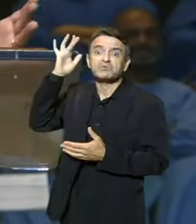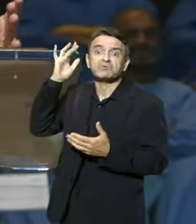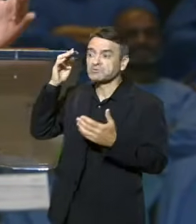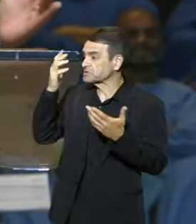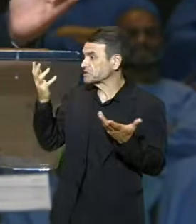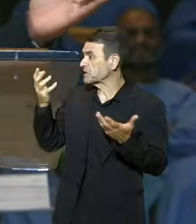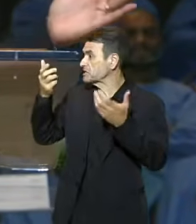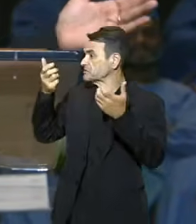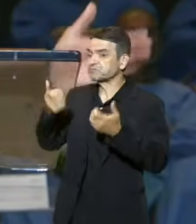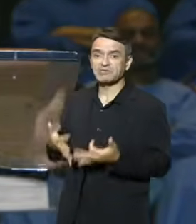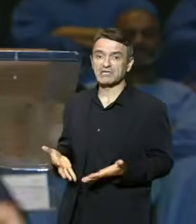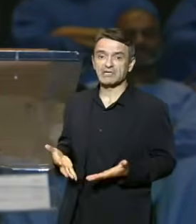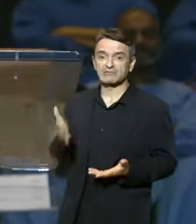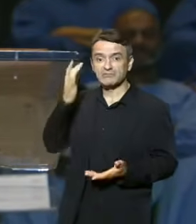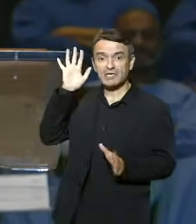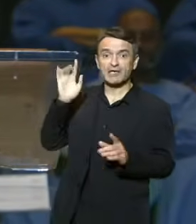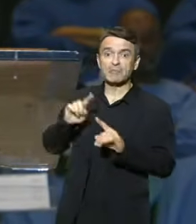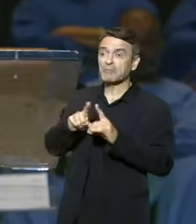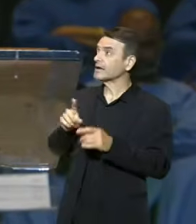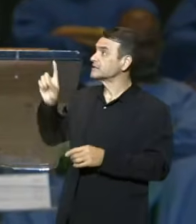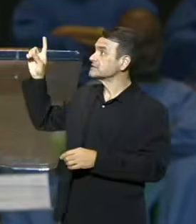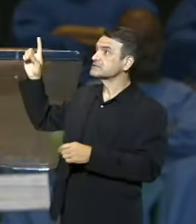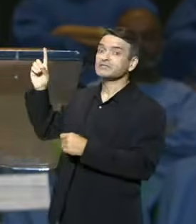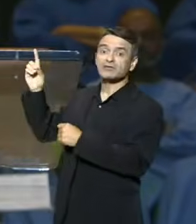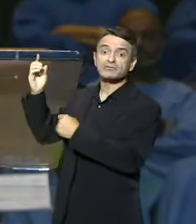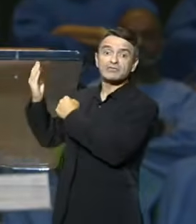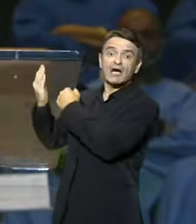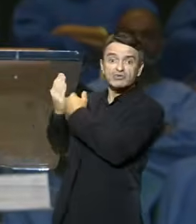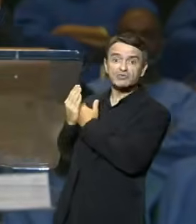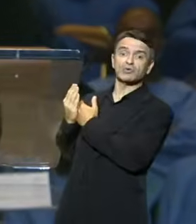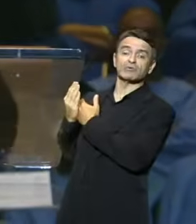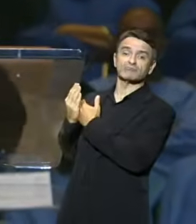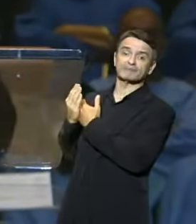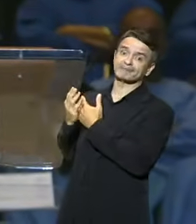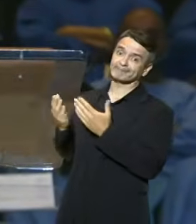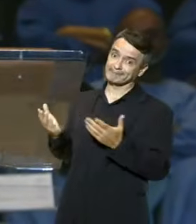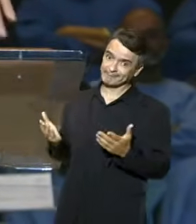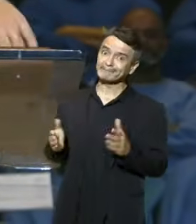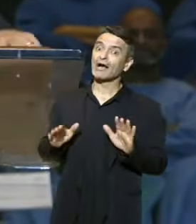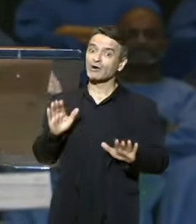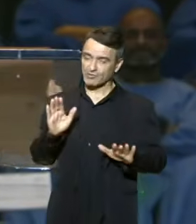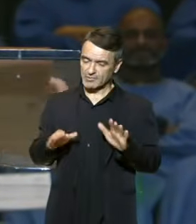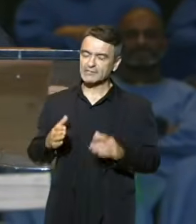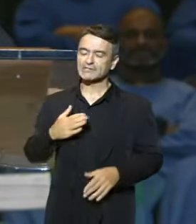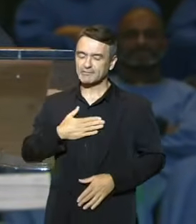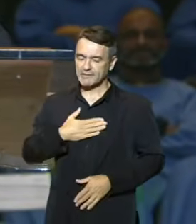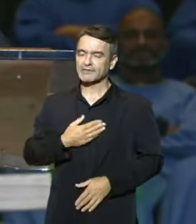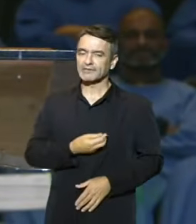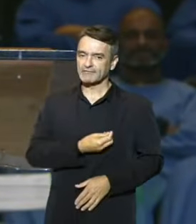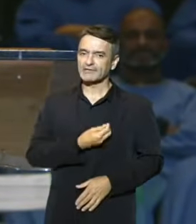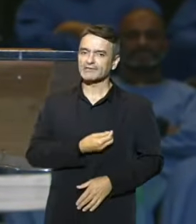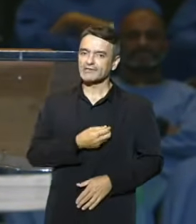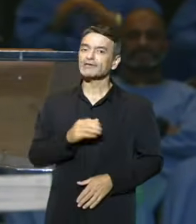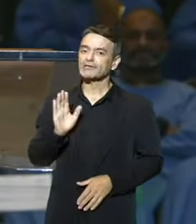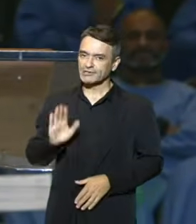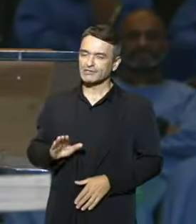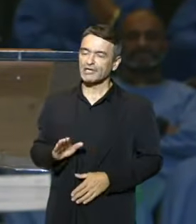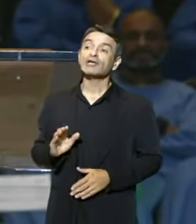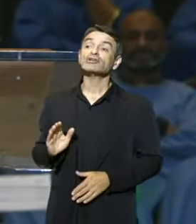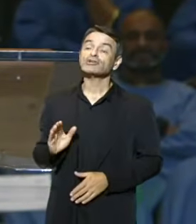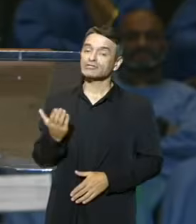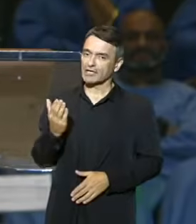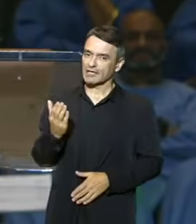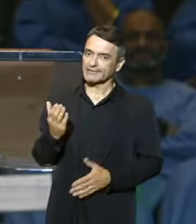repente Deus ajudou a resolver? Olha, eu tenho que te dizer que algumas vezes isso já aconteceu comigo. na